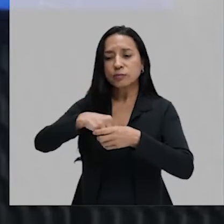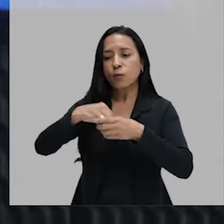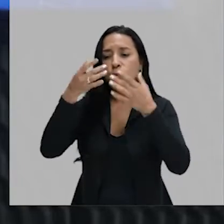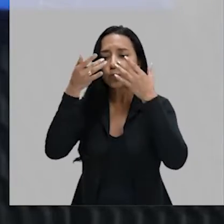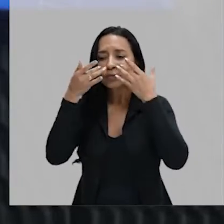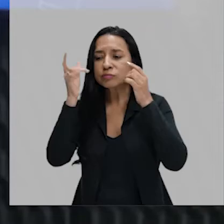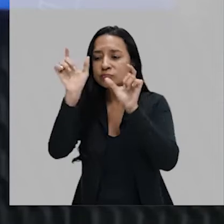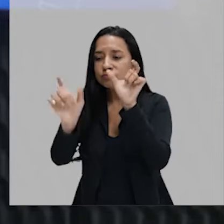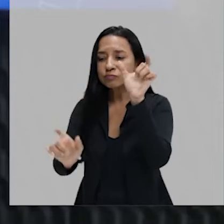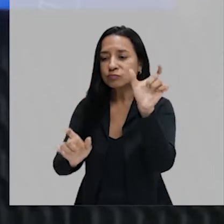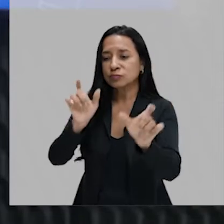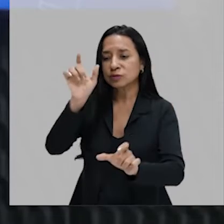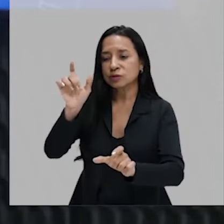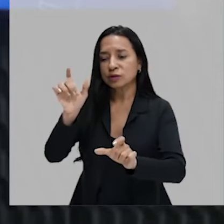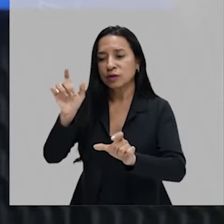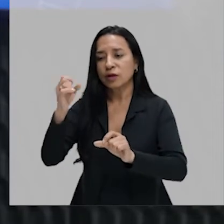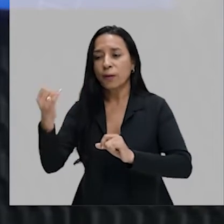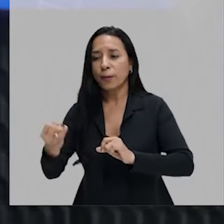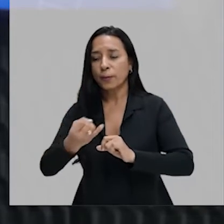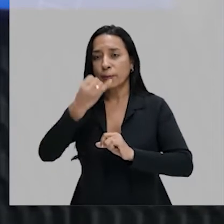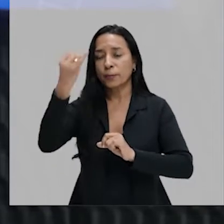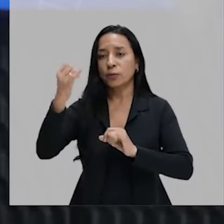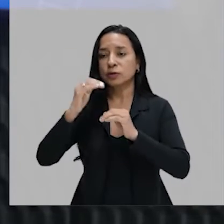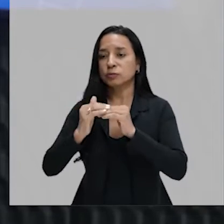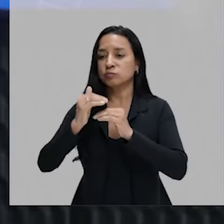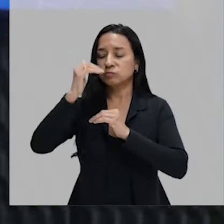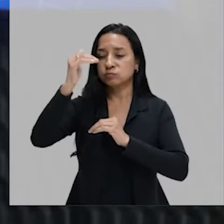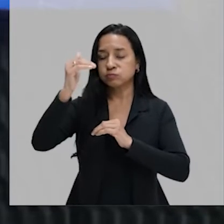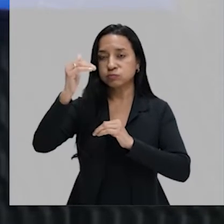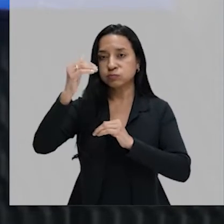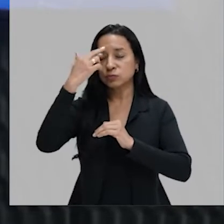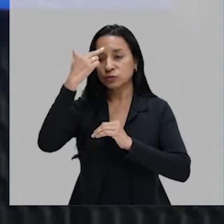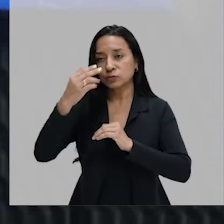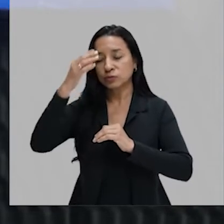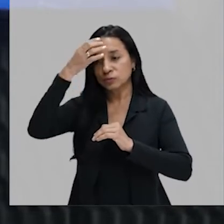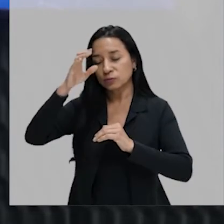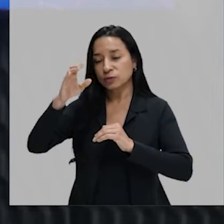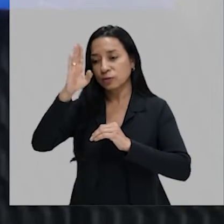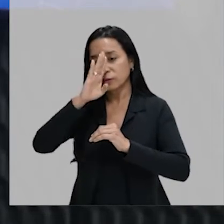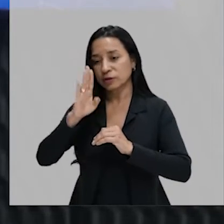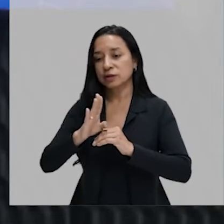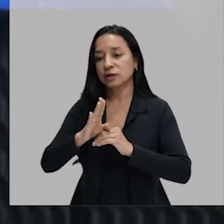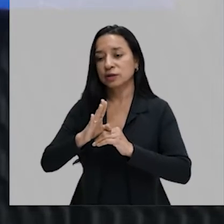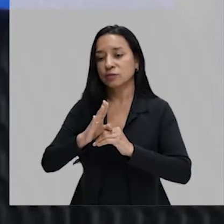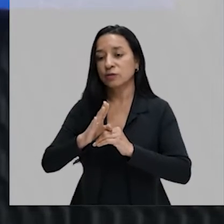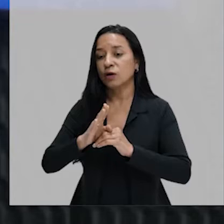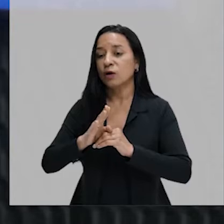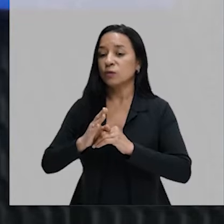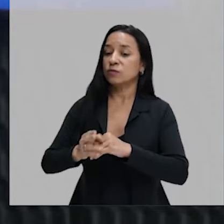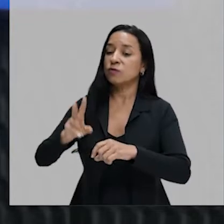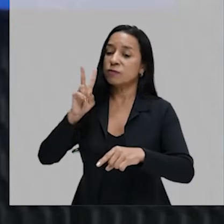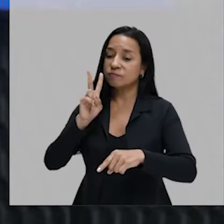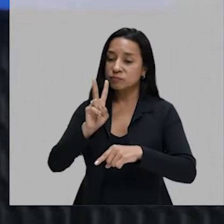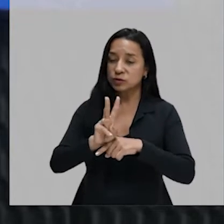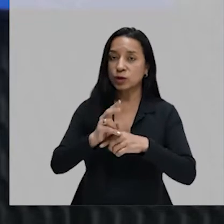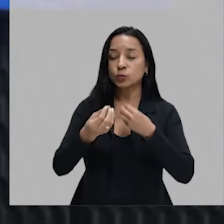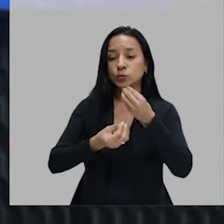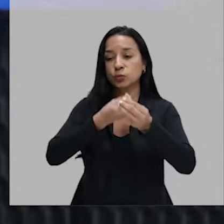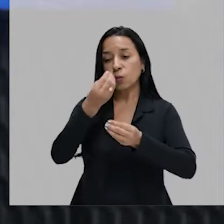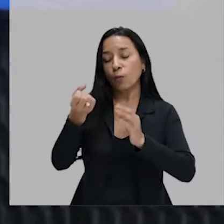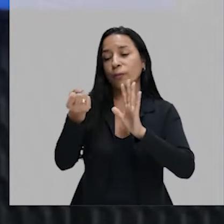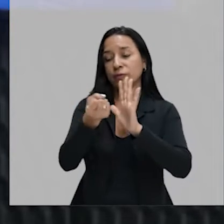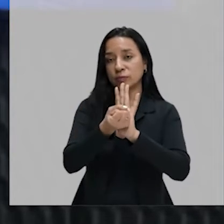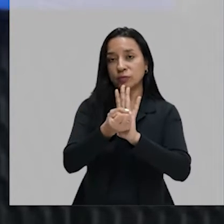espetáculos são do nível de importância tamanha para a história cultural brasileira que ele foi tombado como patrimônio. O que é